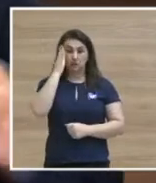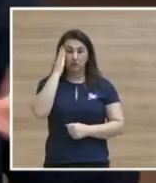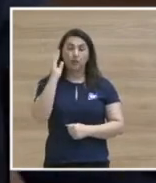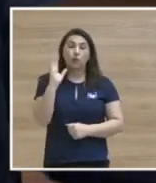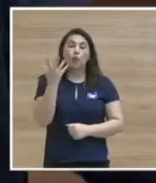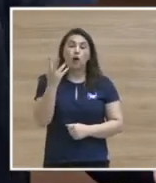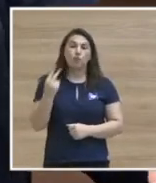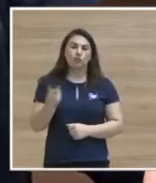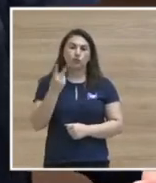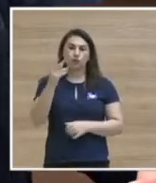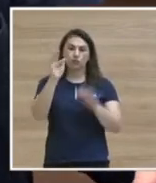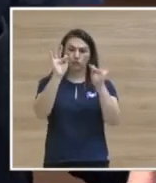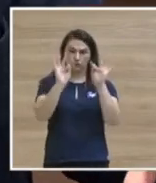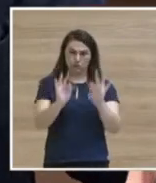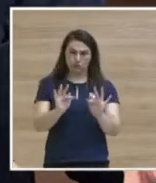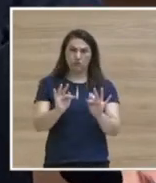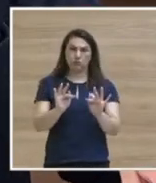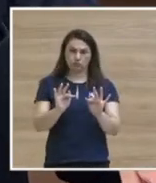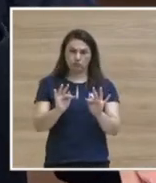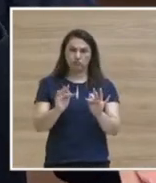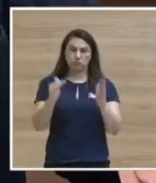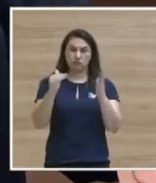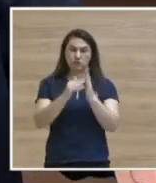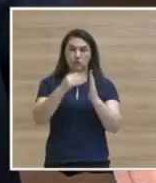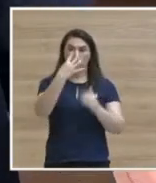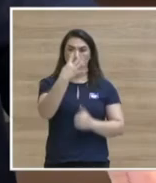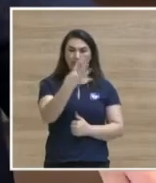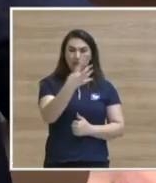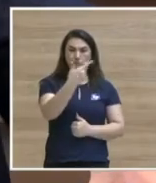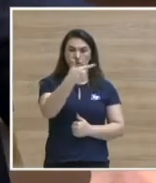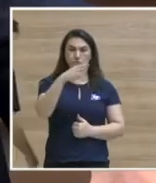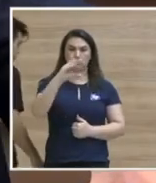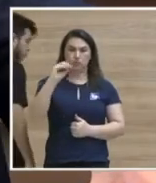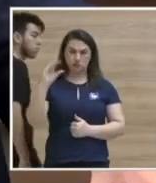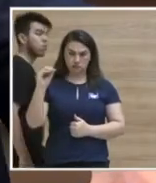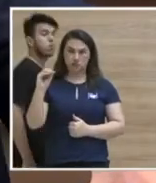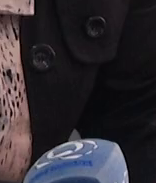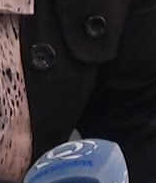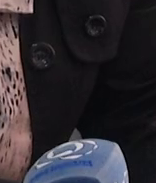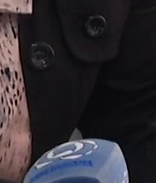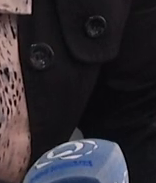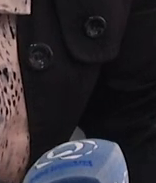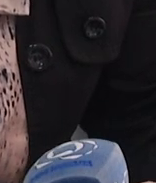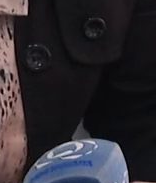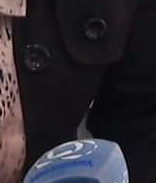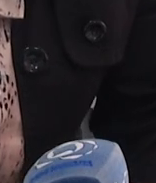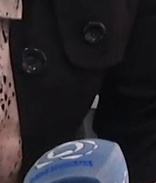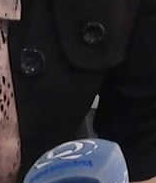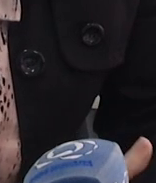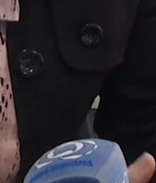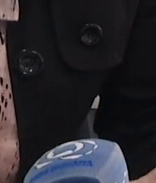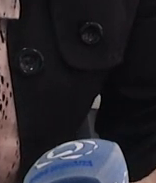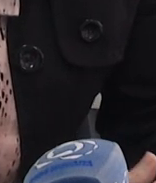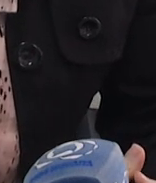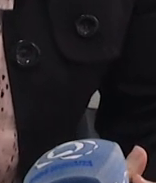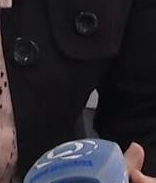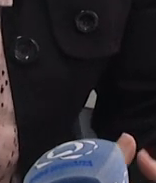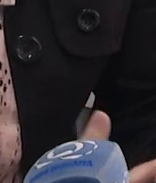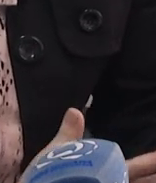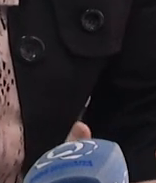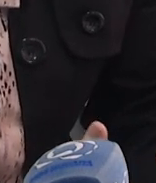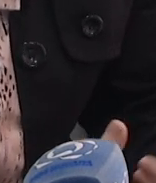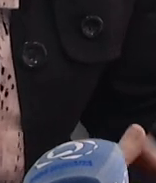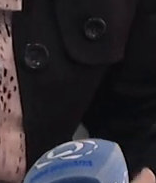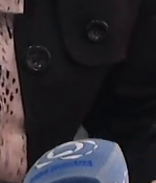valor final até agora nós chegamos a 4 milhões 244.000 nesta quinta-feira a Secretaria Municipal